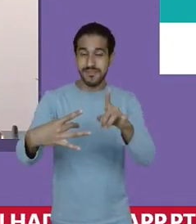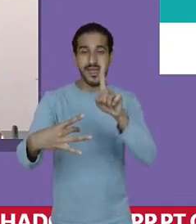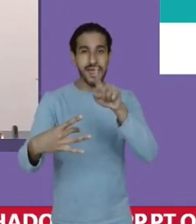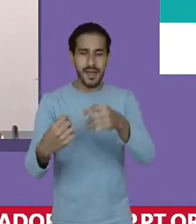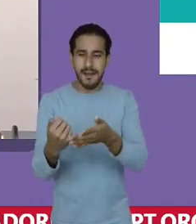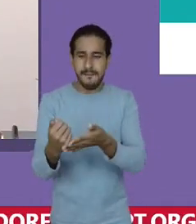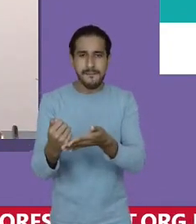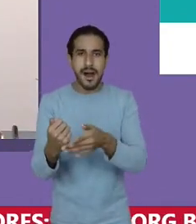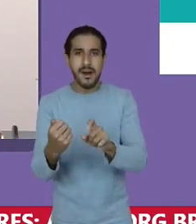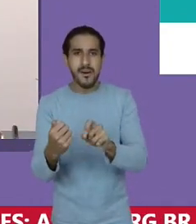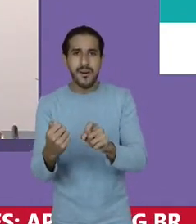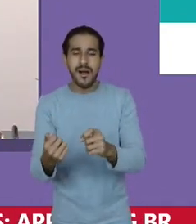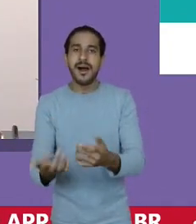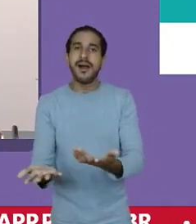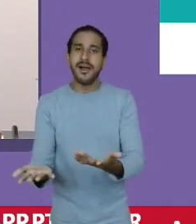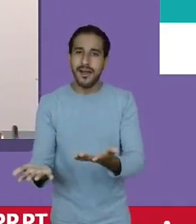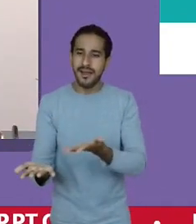ela fala